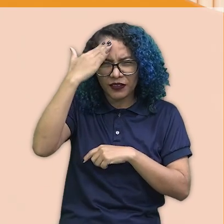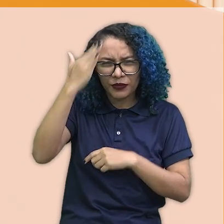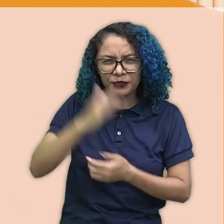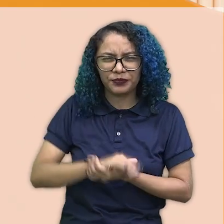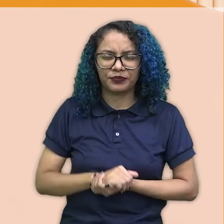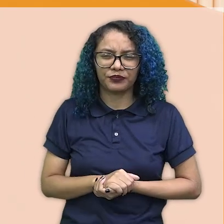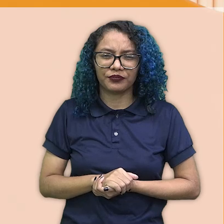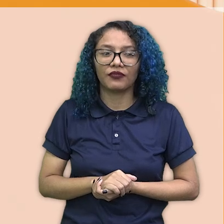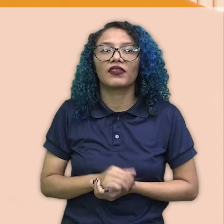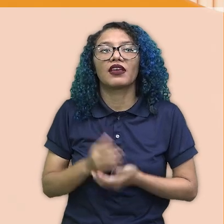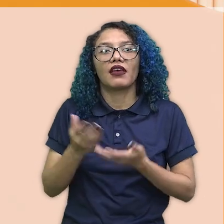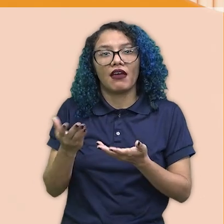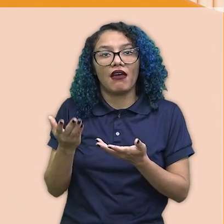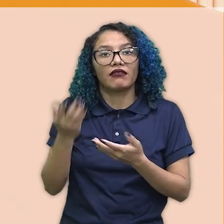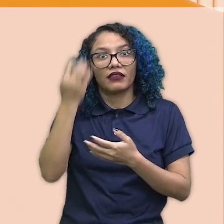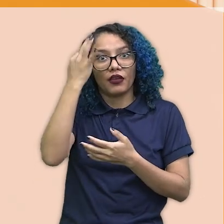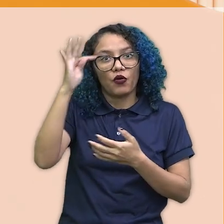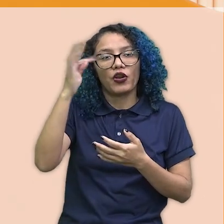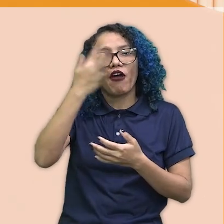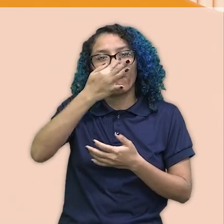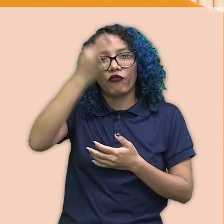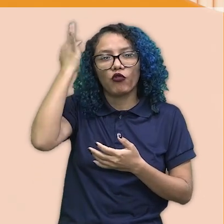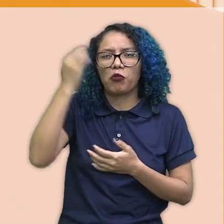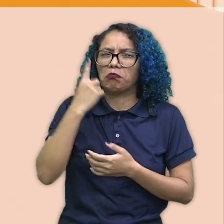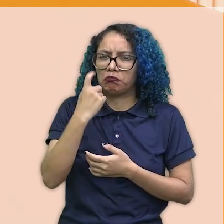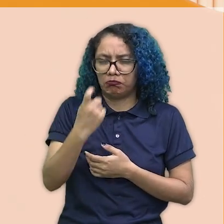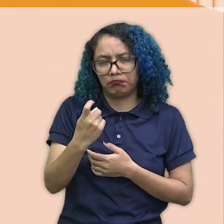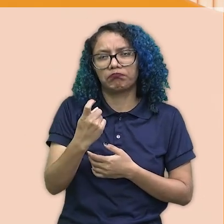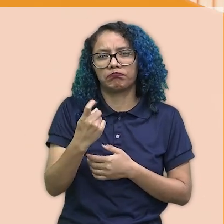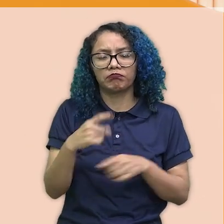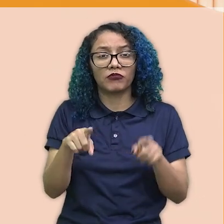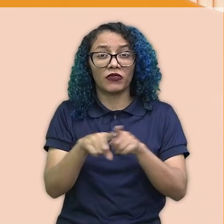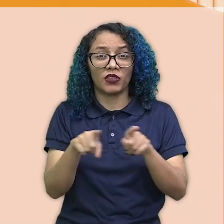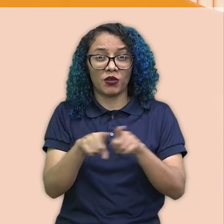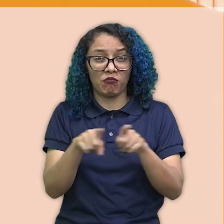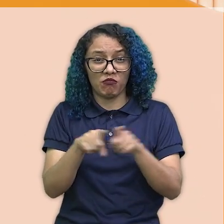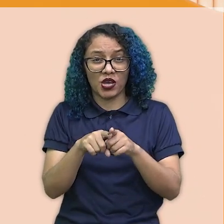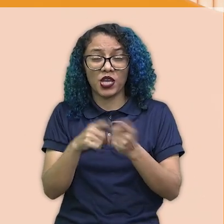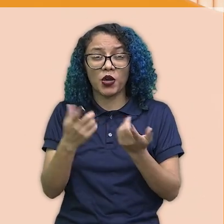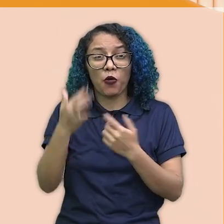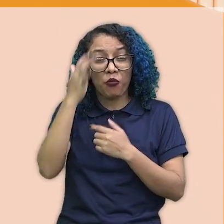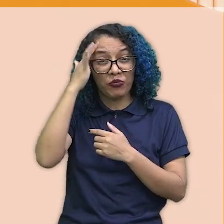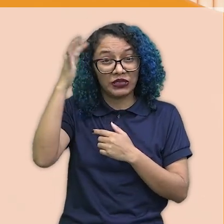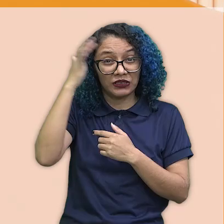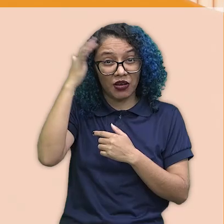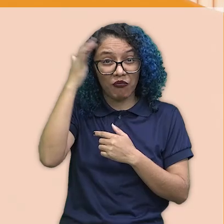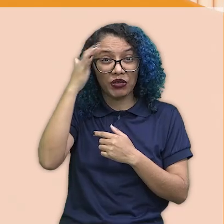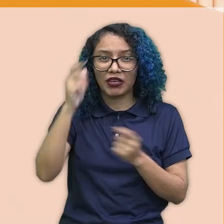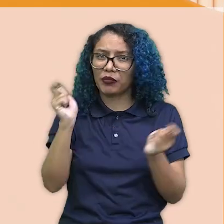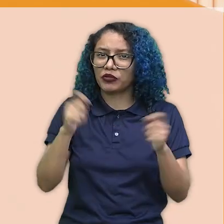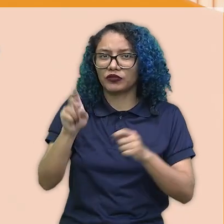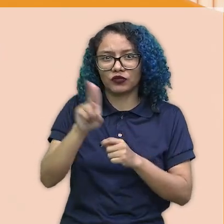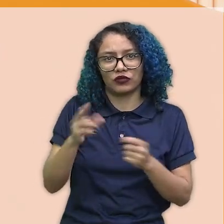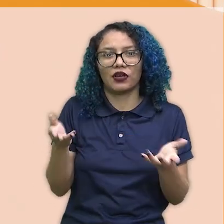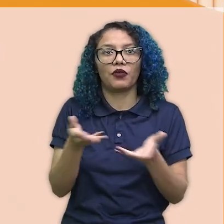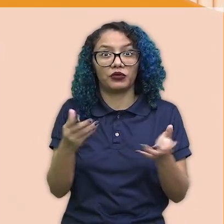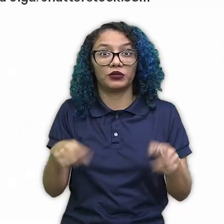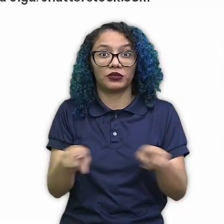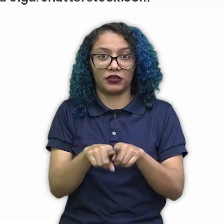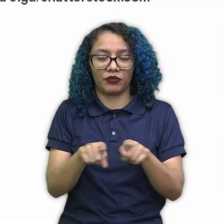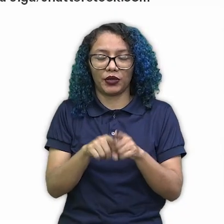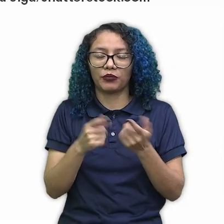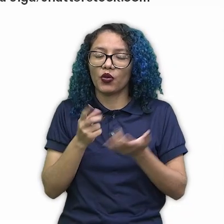Né? O pensamento de Foucault é um pensamento interessante e é um pensamento extremamente atual. Como conclusão de Foucault,